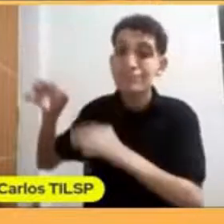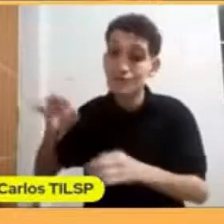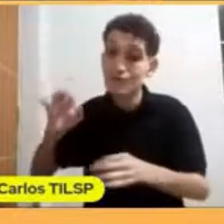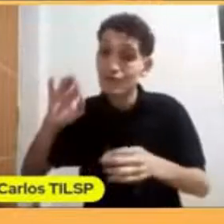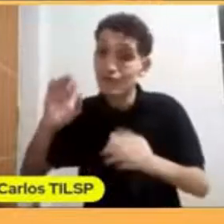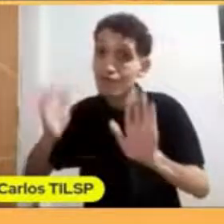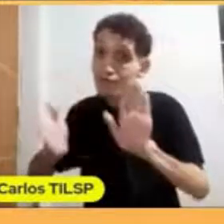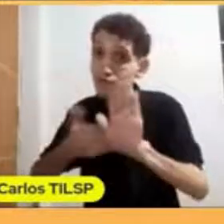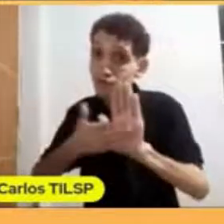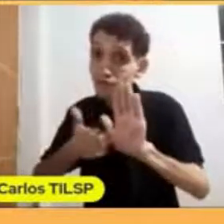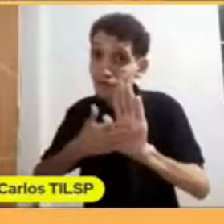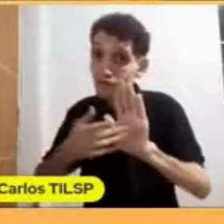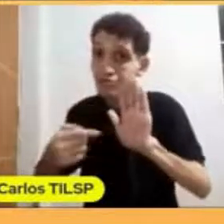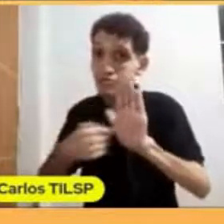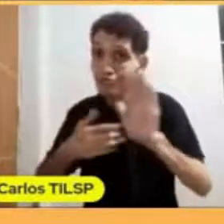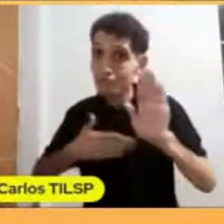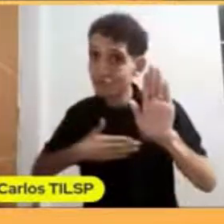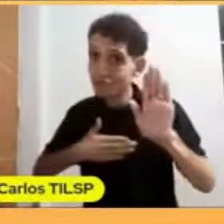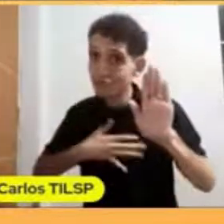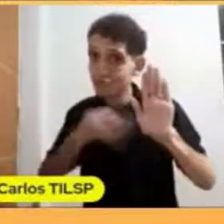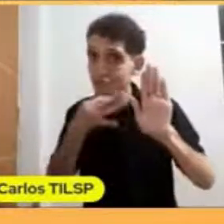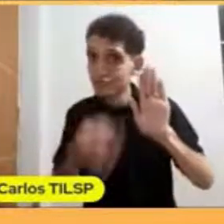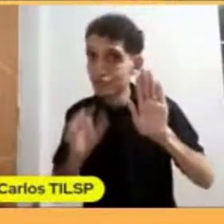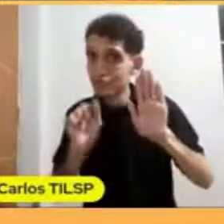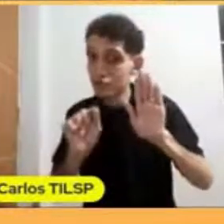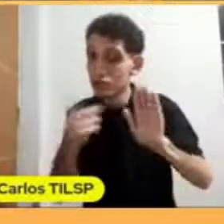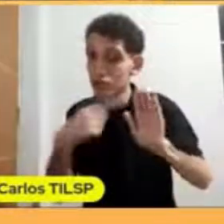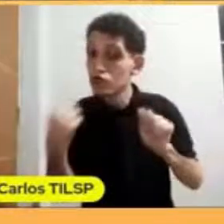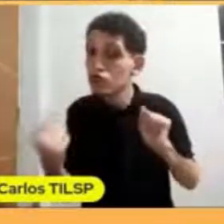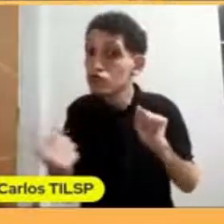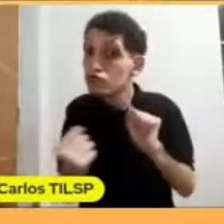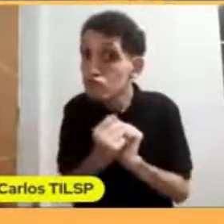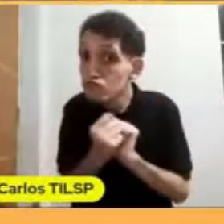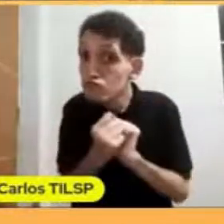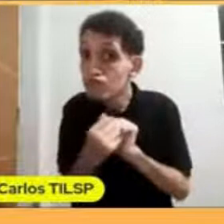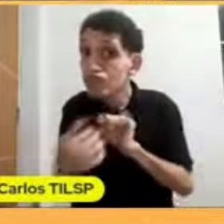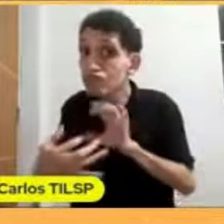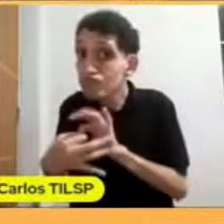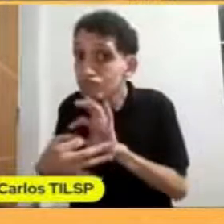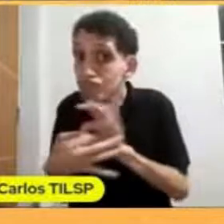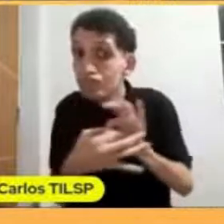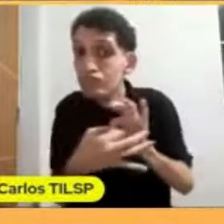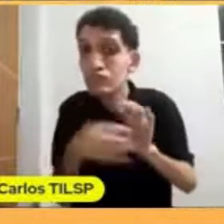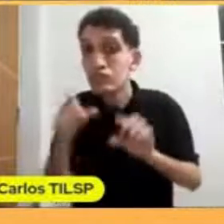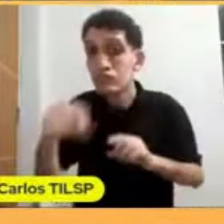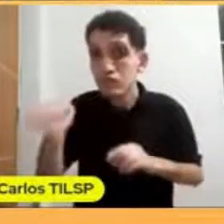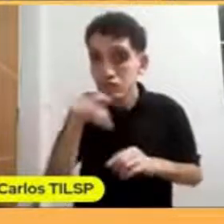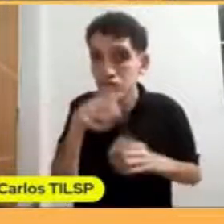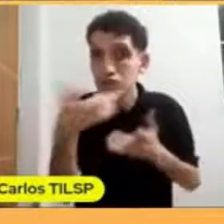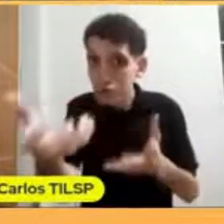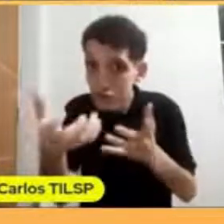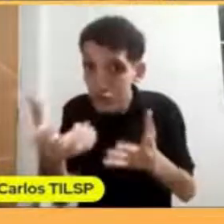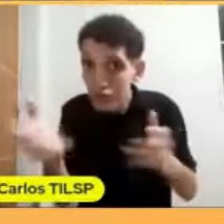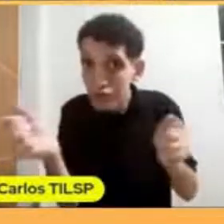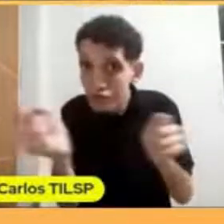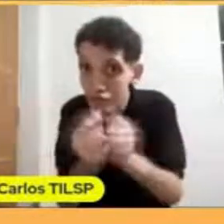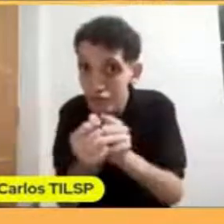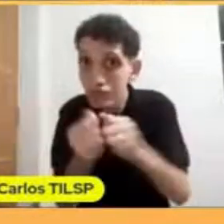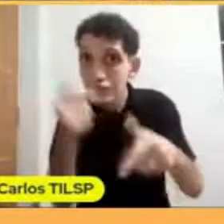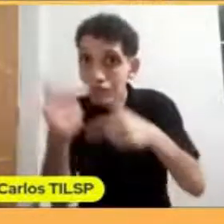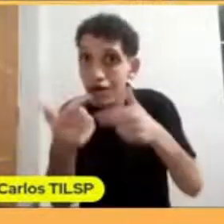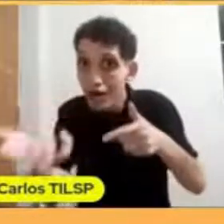proposta é que a gente faça aí juntos, né? Quem tiver interesse aí em trabalhar com isso, em expandir